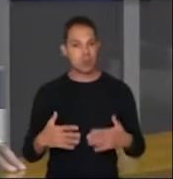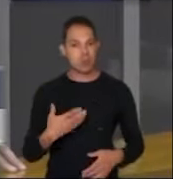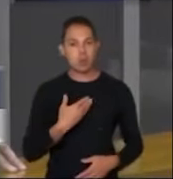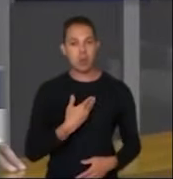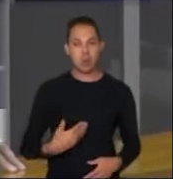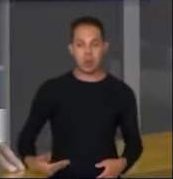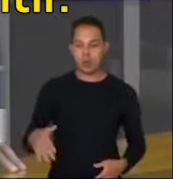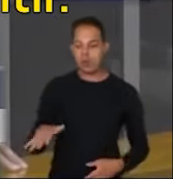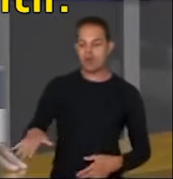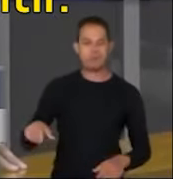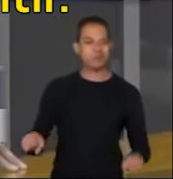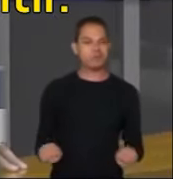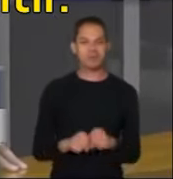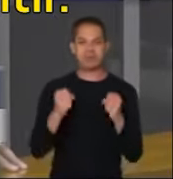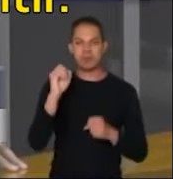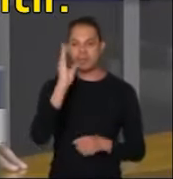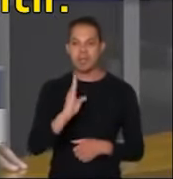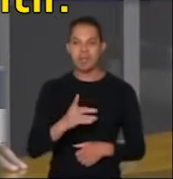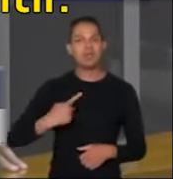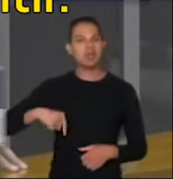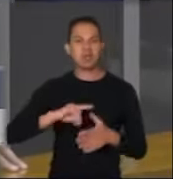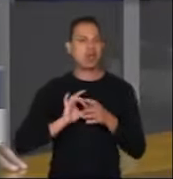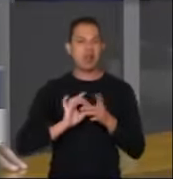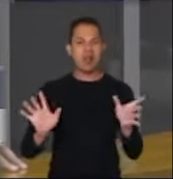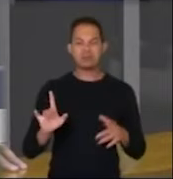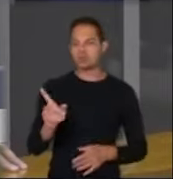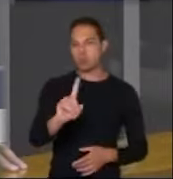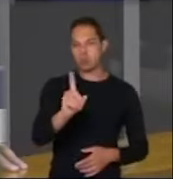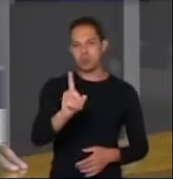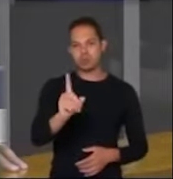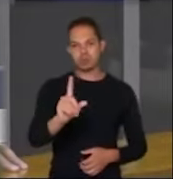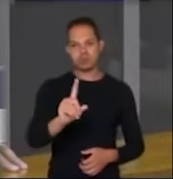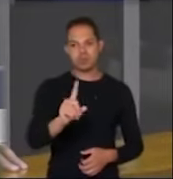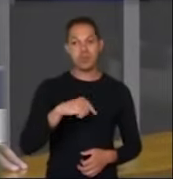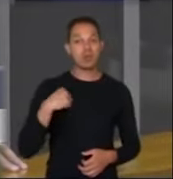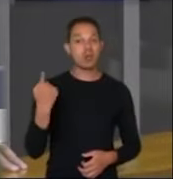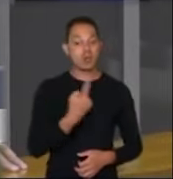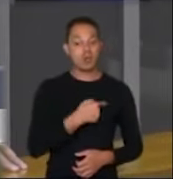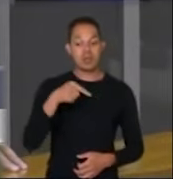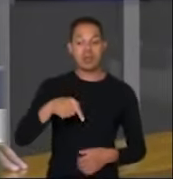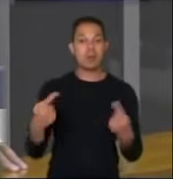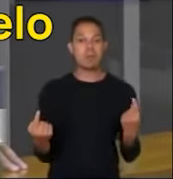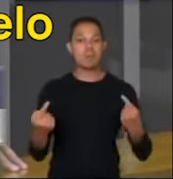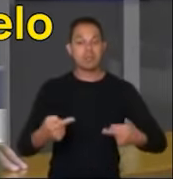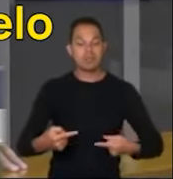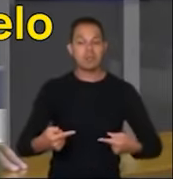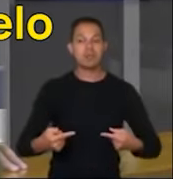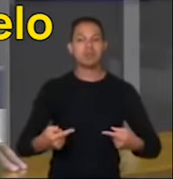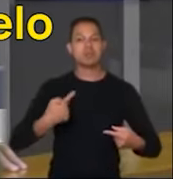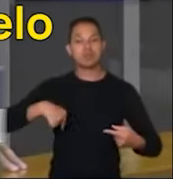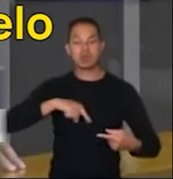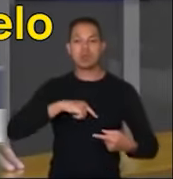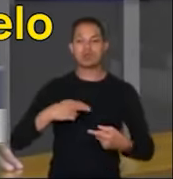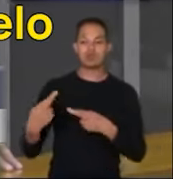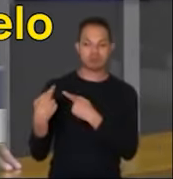à destruição. Mas nós não vamos permitir. Nós aqui, a oposição, estamos imbuídos,